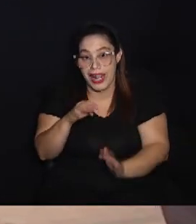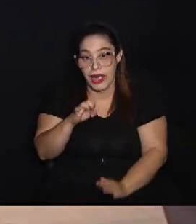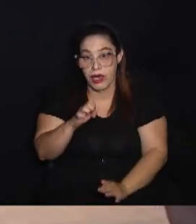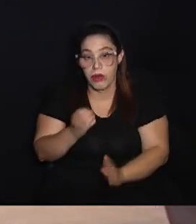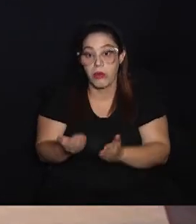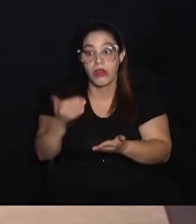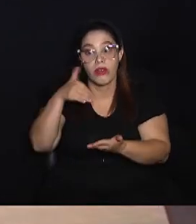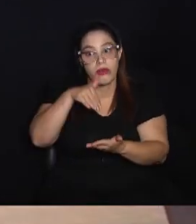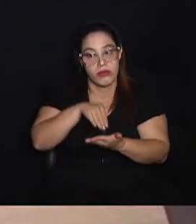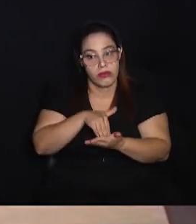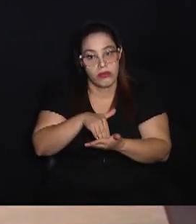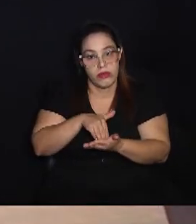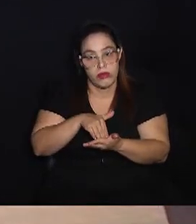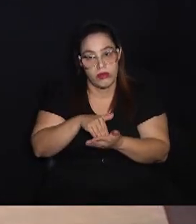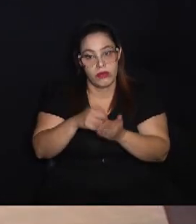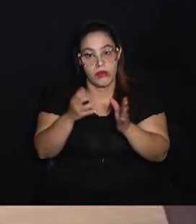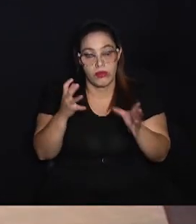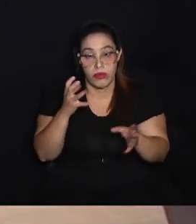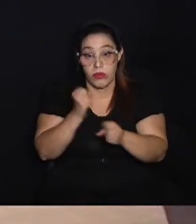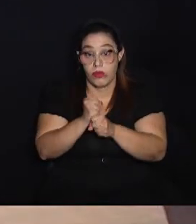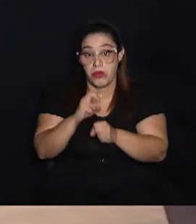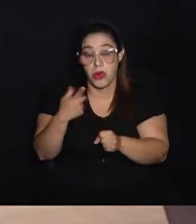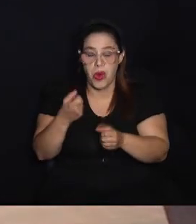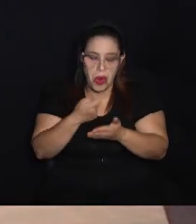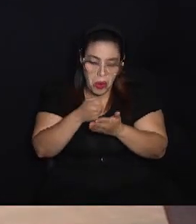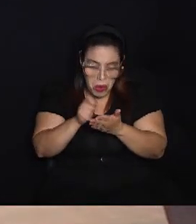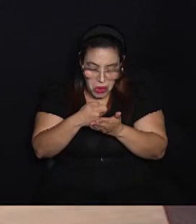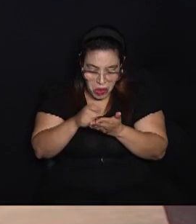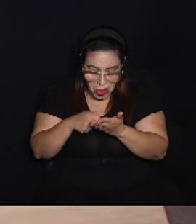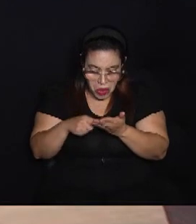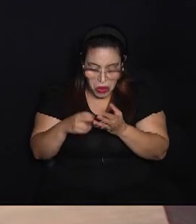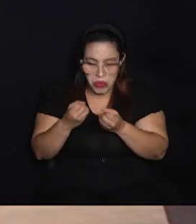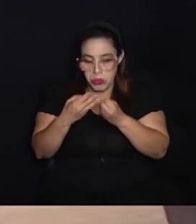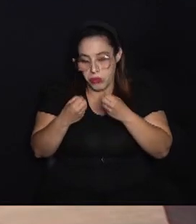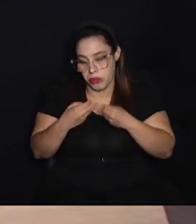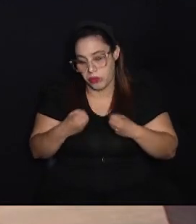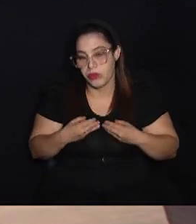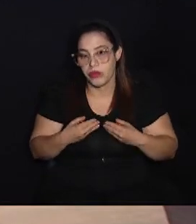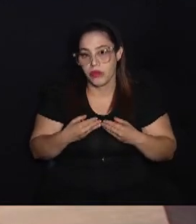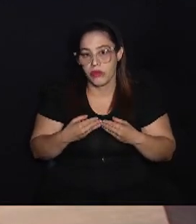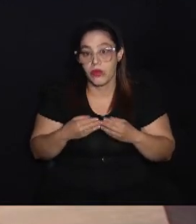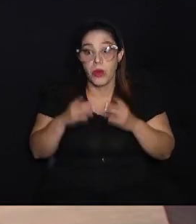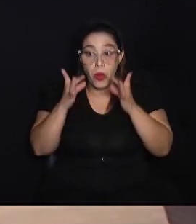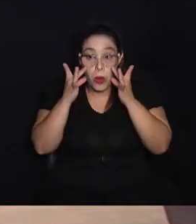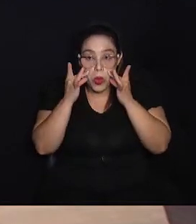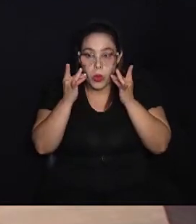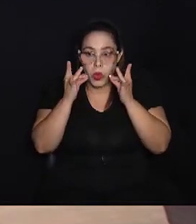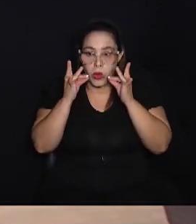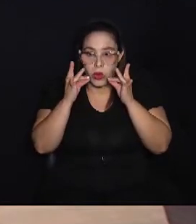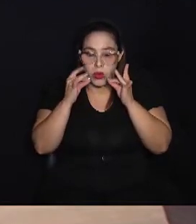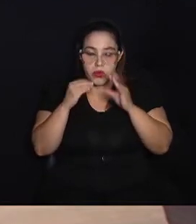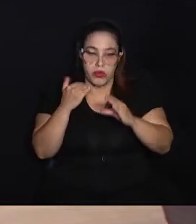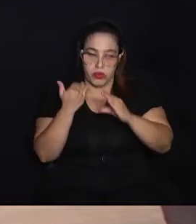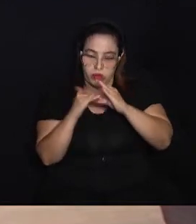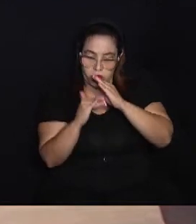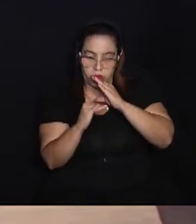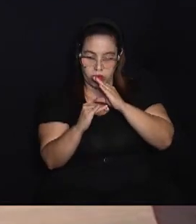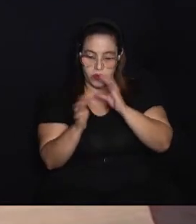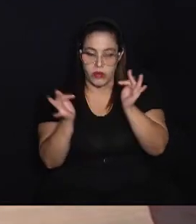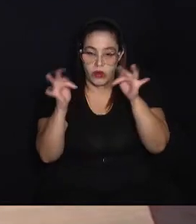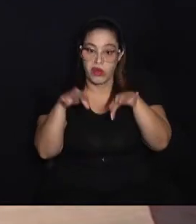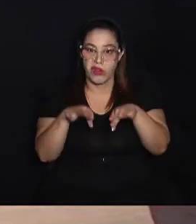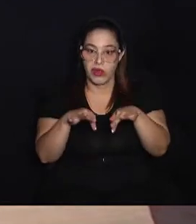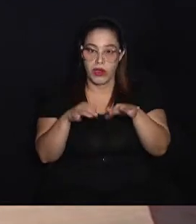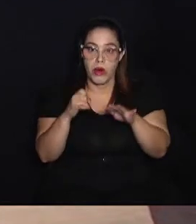seja devolvido para você completar ou corrigir alguma informação. Fique atento ao seu e-mail depois que finalizar